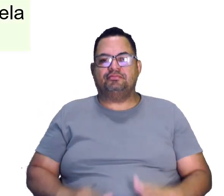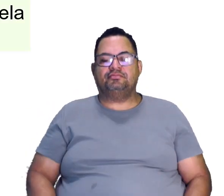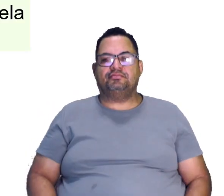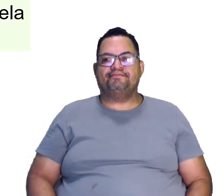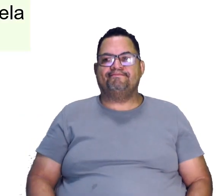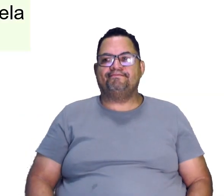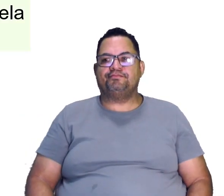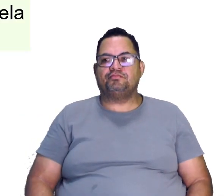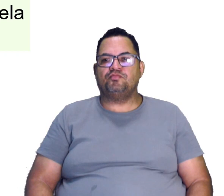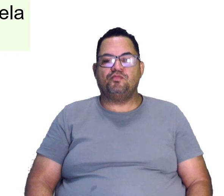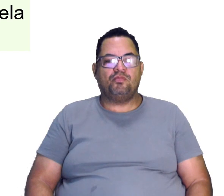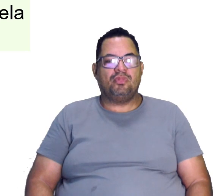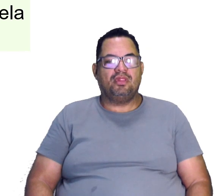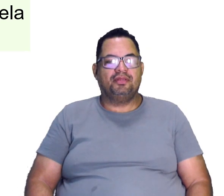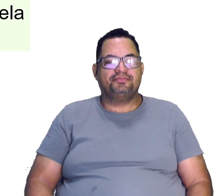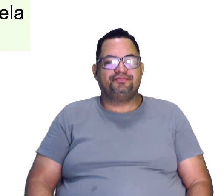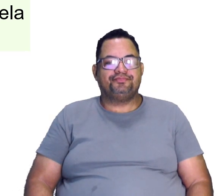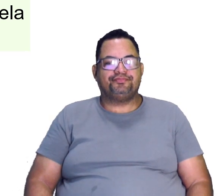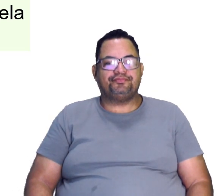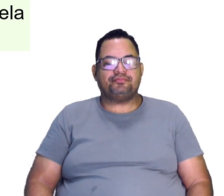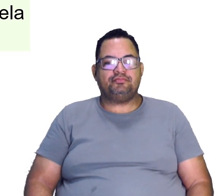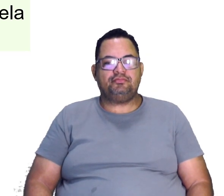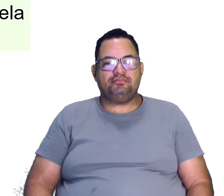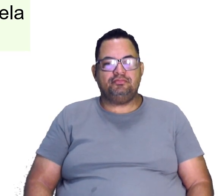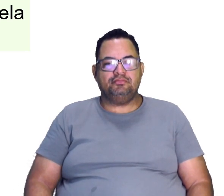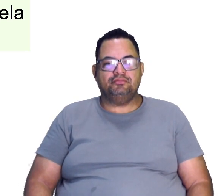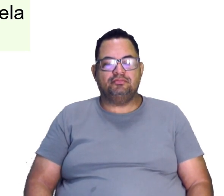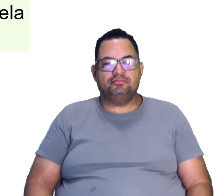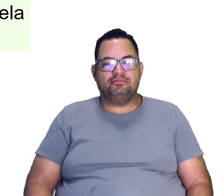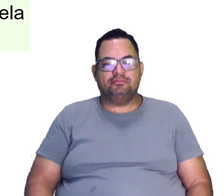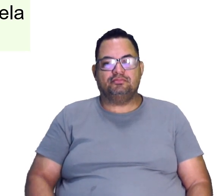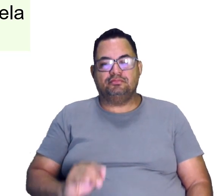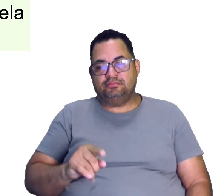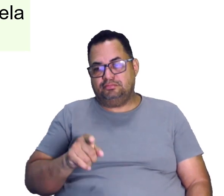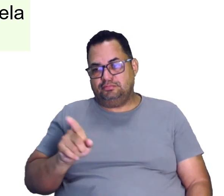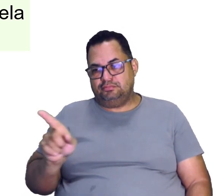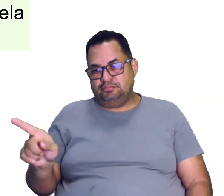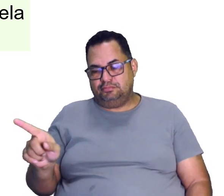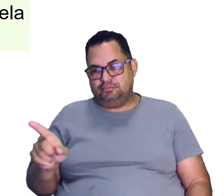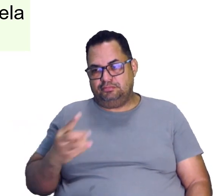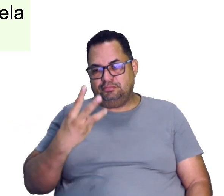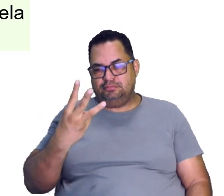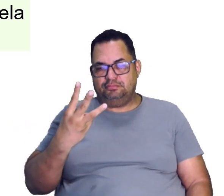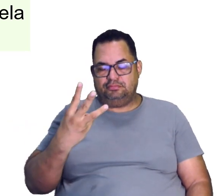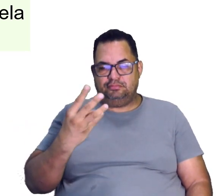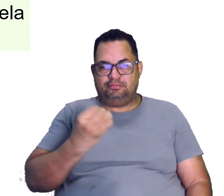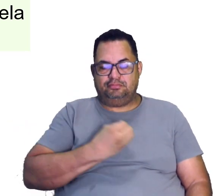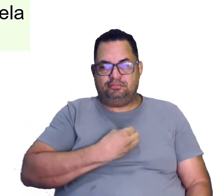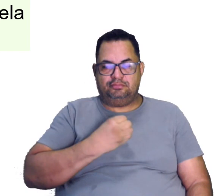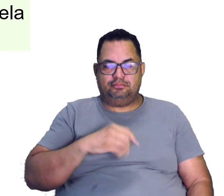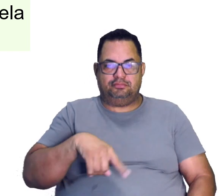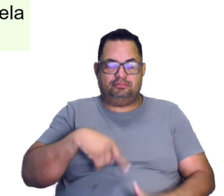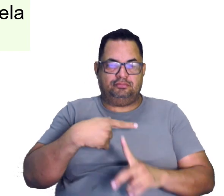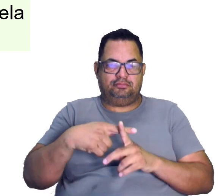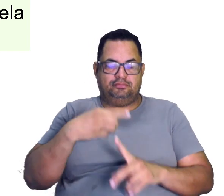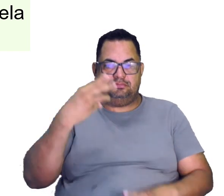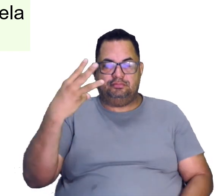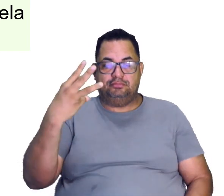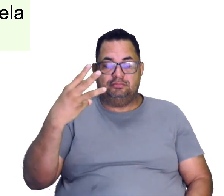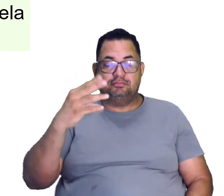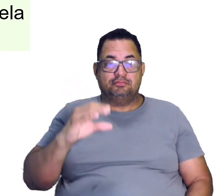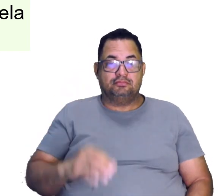contar quantas casas decimais você andou para colocar o número. Se andou 3 casas decimais, o número que vai lá em cima no expoente é o número